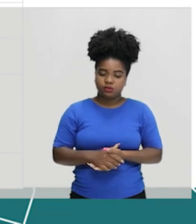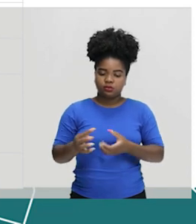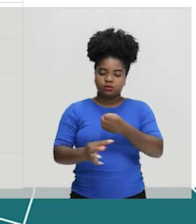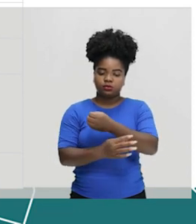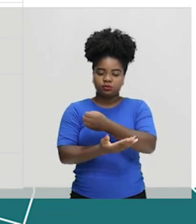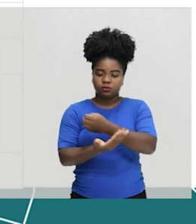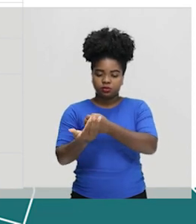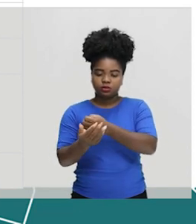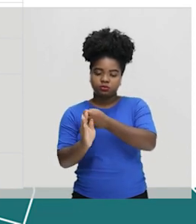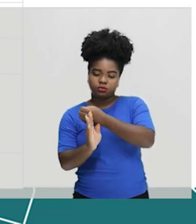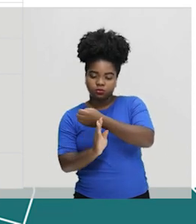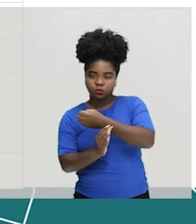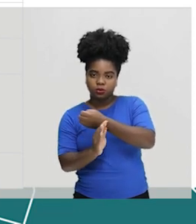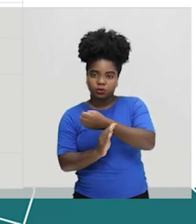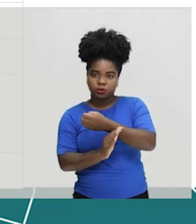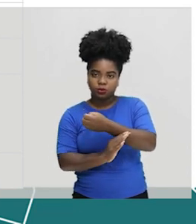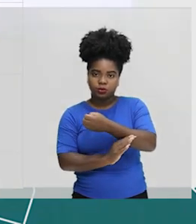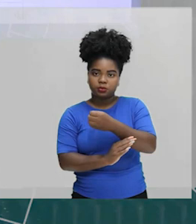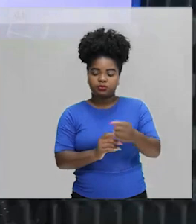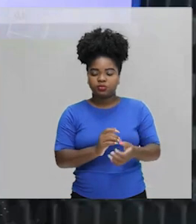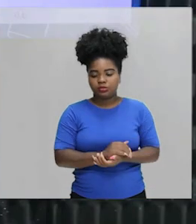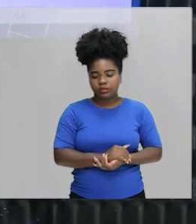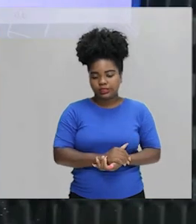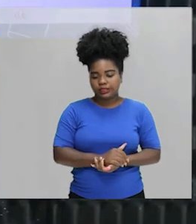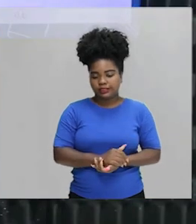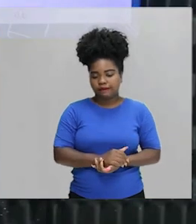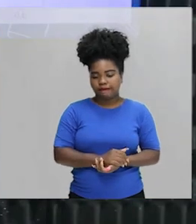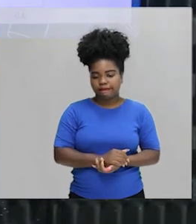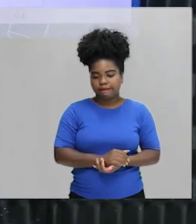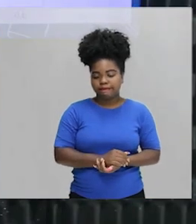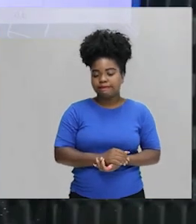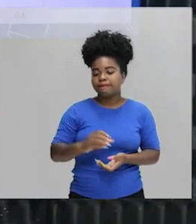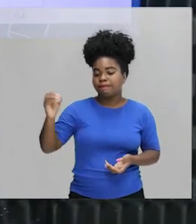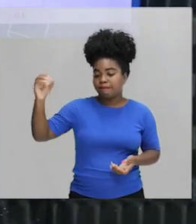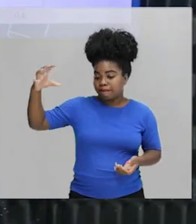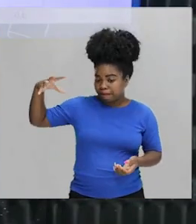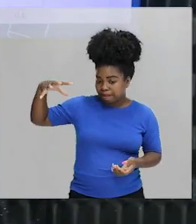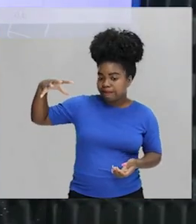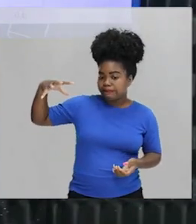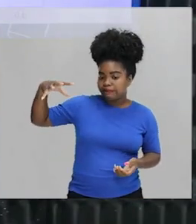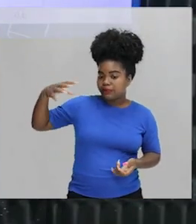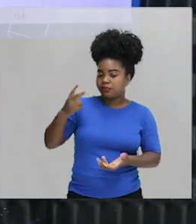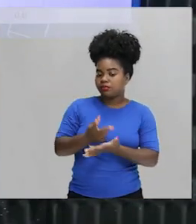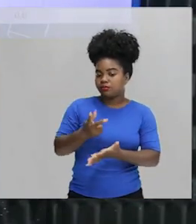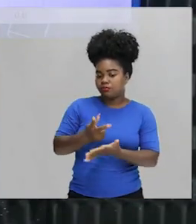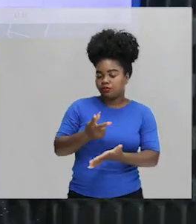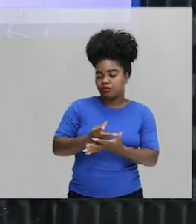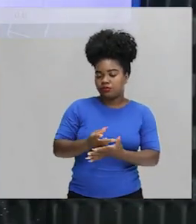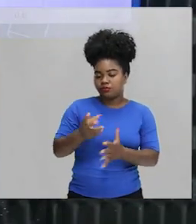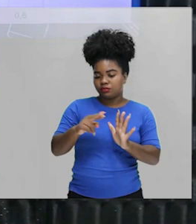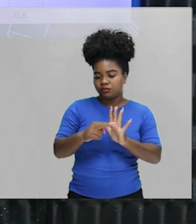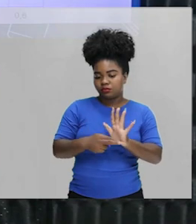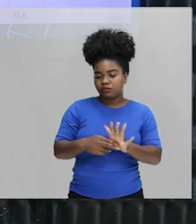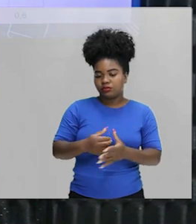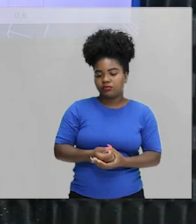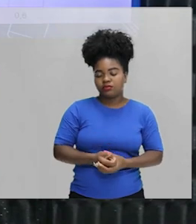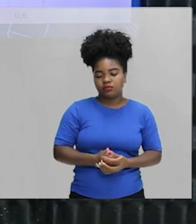a menos elevada né mais quente para menos quente a luminosidade também segue a mesma regra né Quanto mais quente